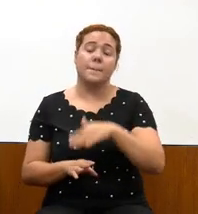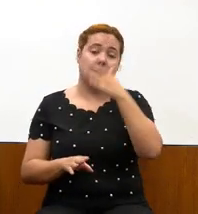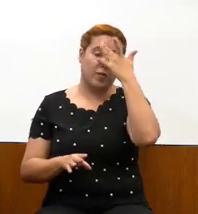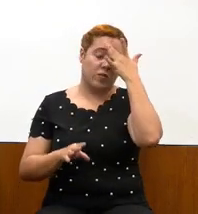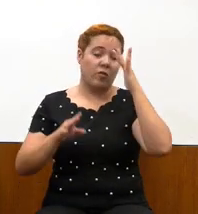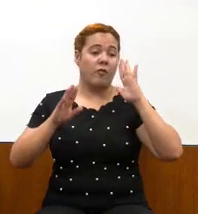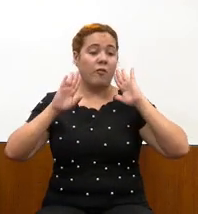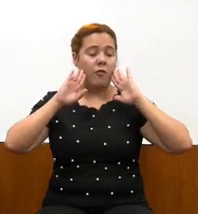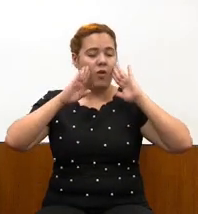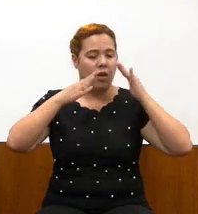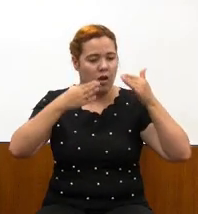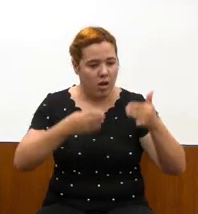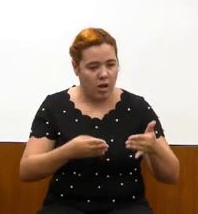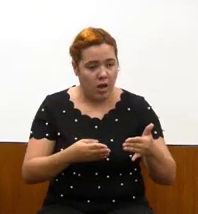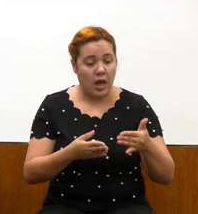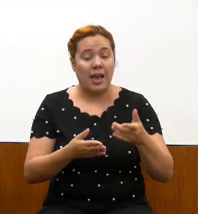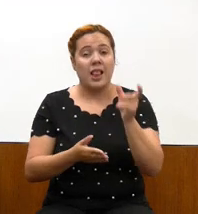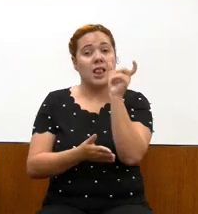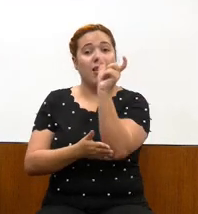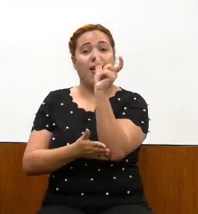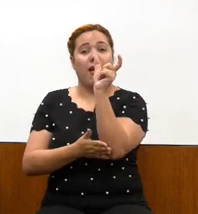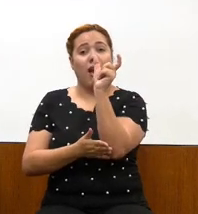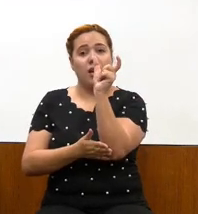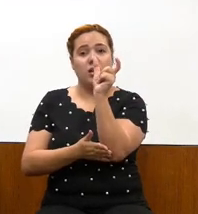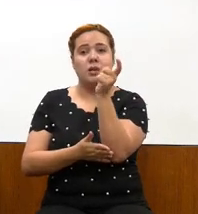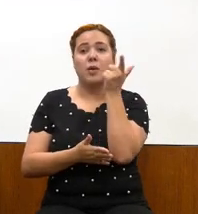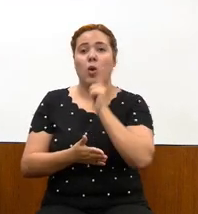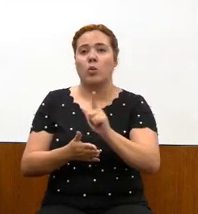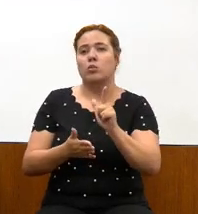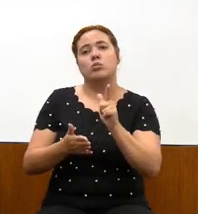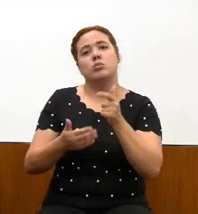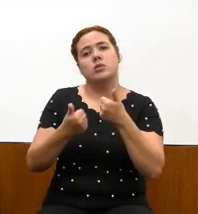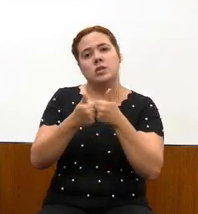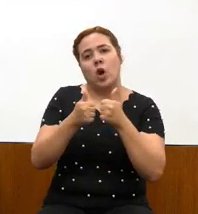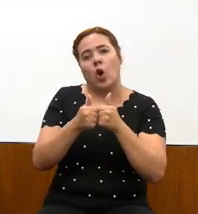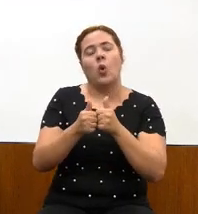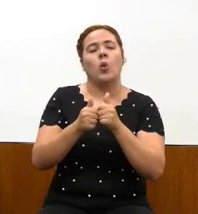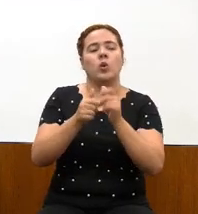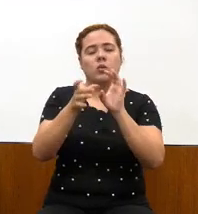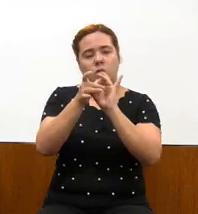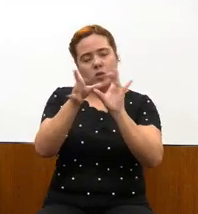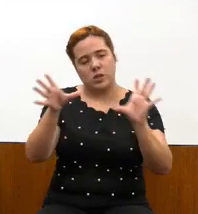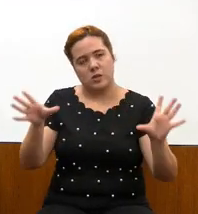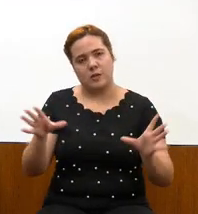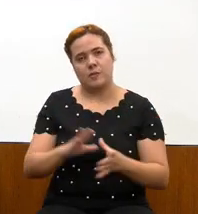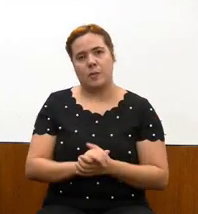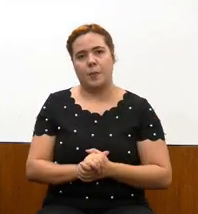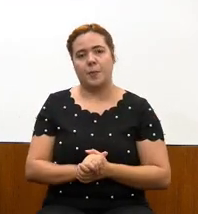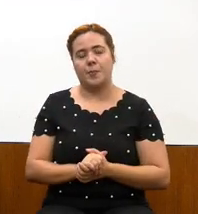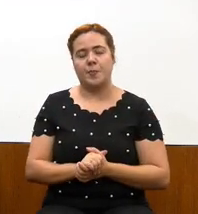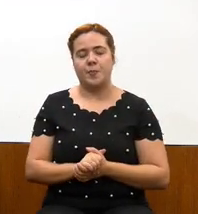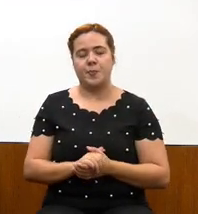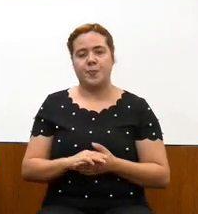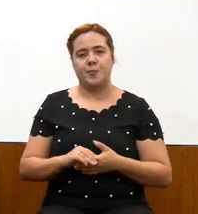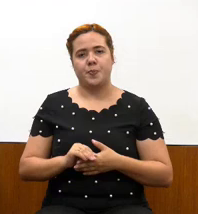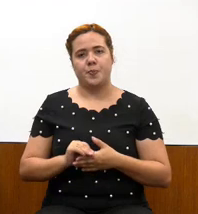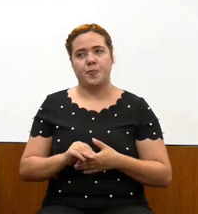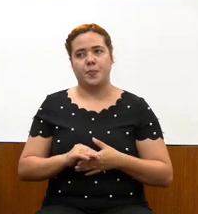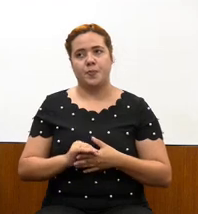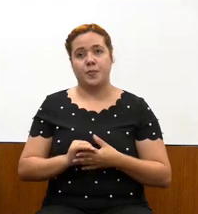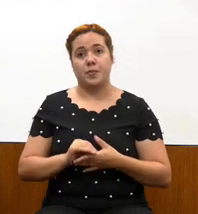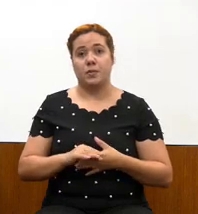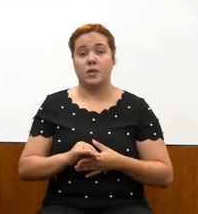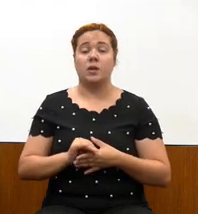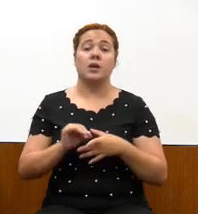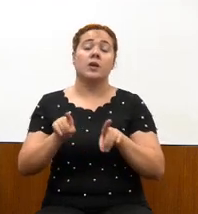na interrupção da emissão da carteira Sindipass, buscando aprimorar e garantir esse benefício essencial. No